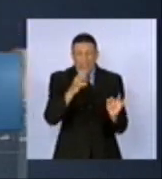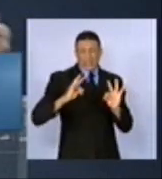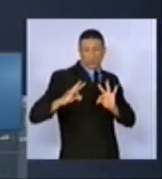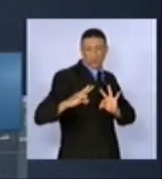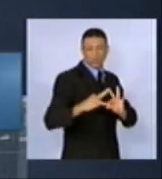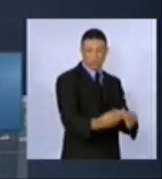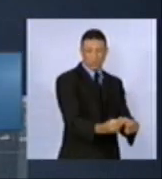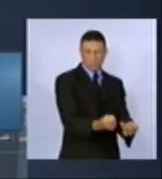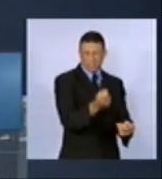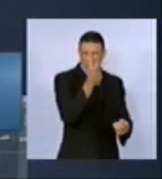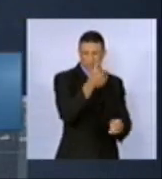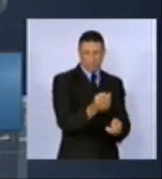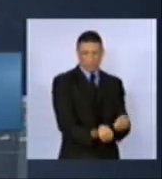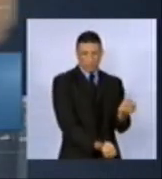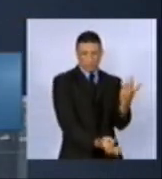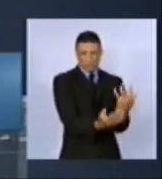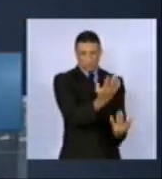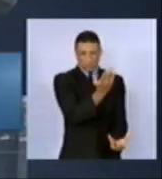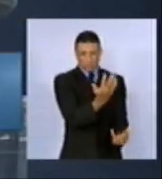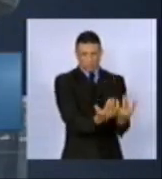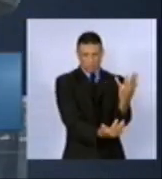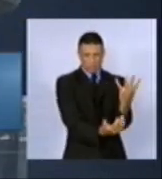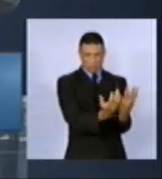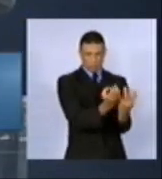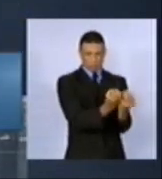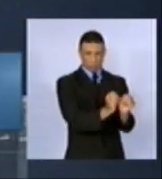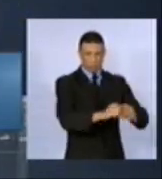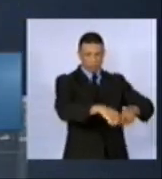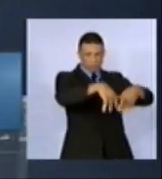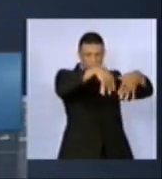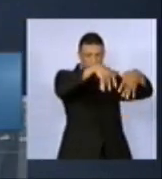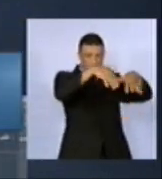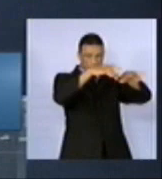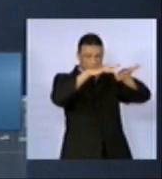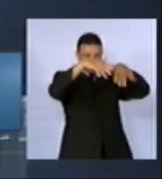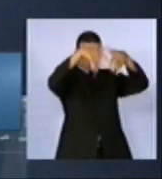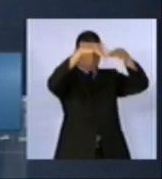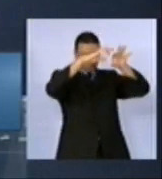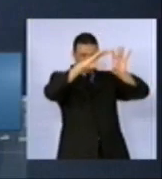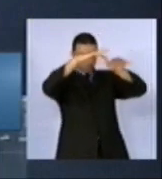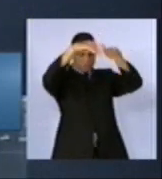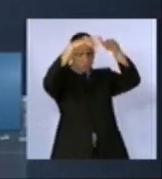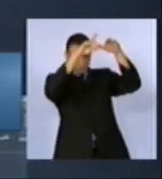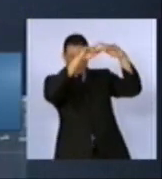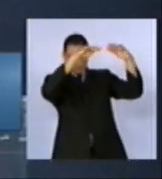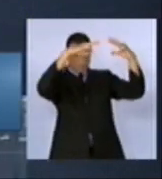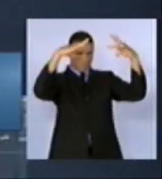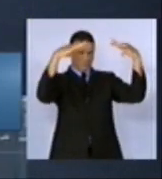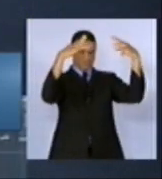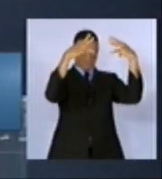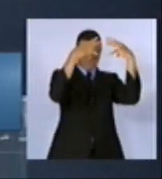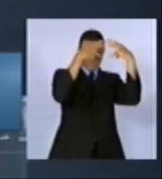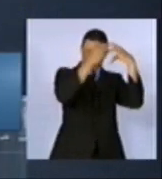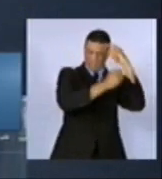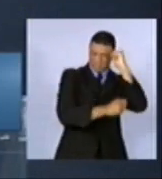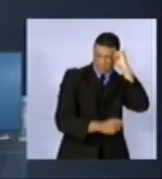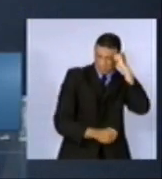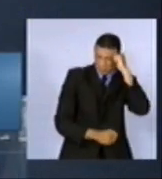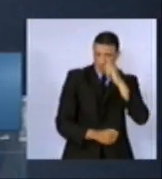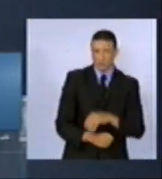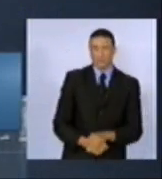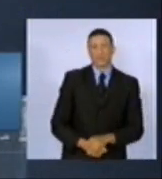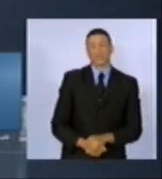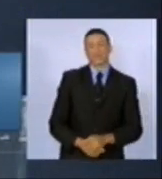é produzindo CO2 na hora de queima mas quando não for queimado a páia